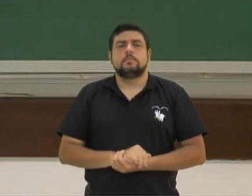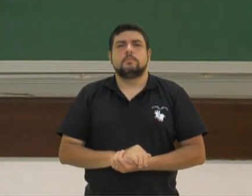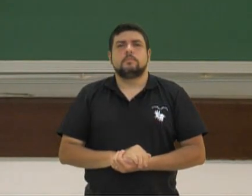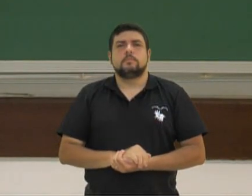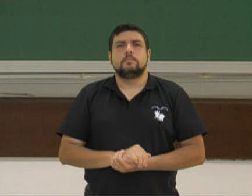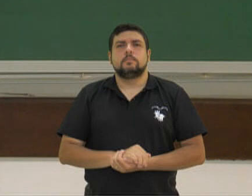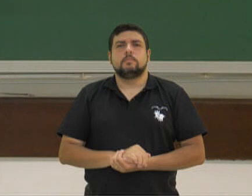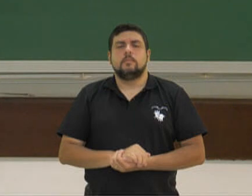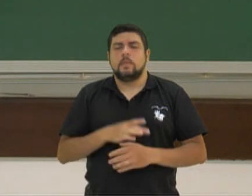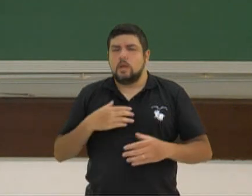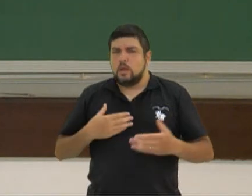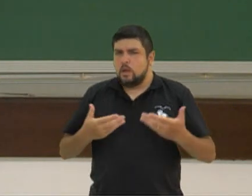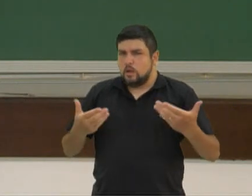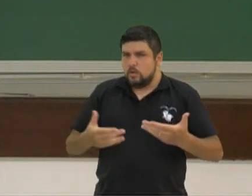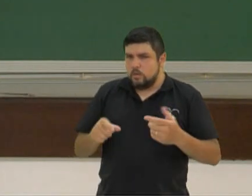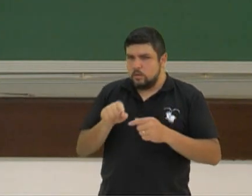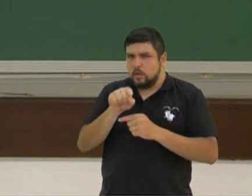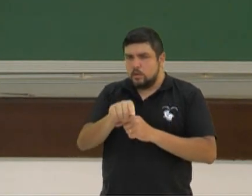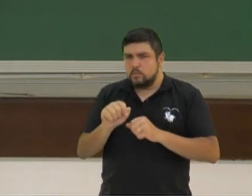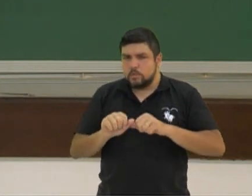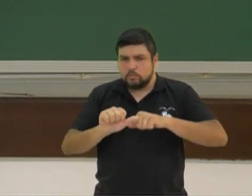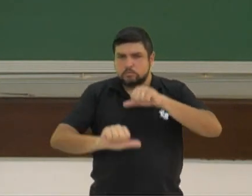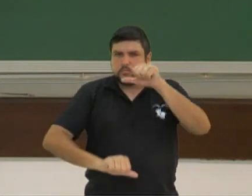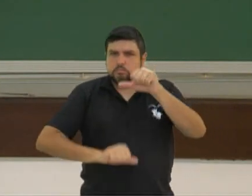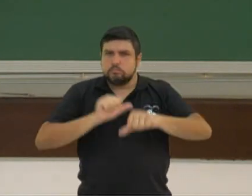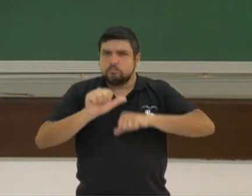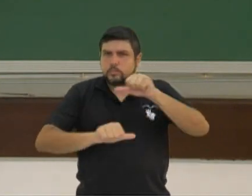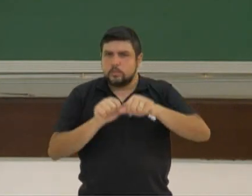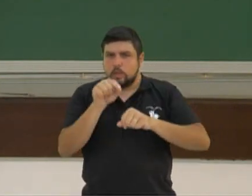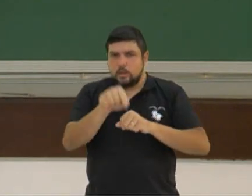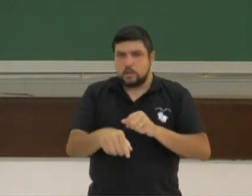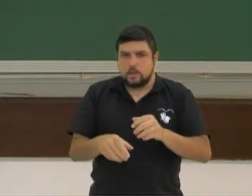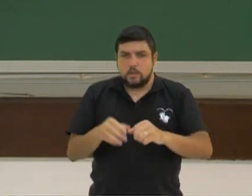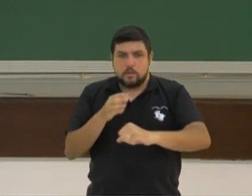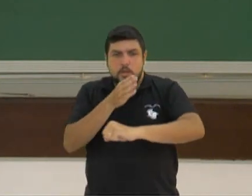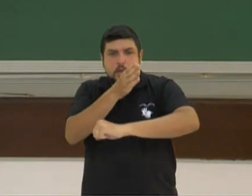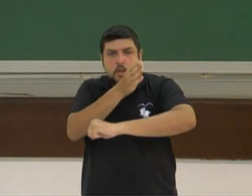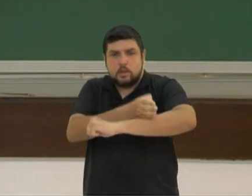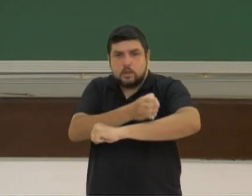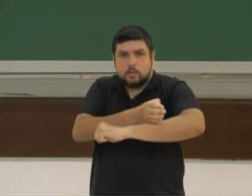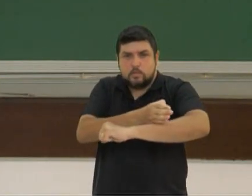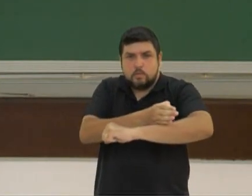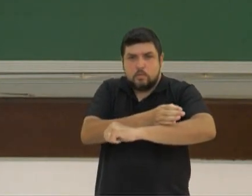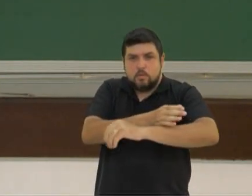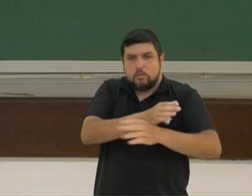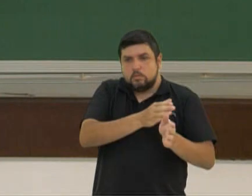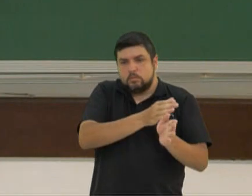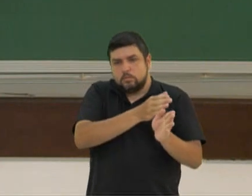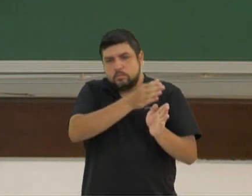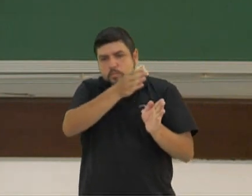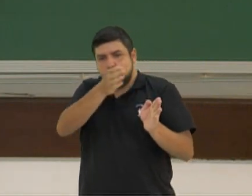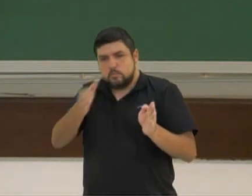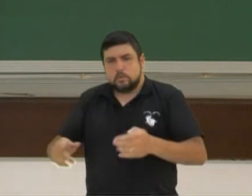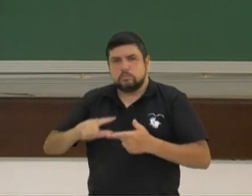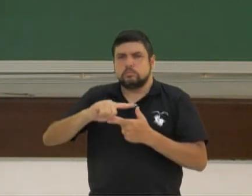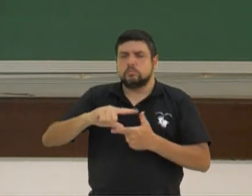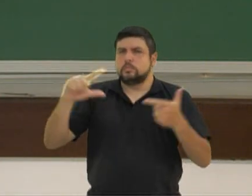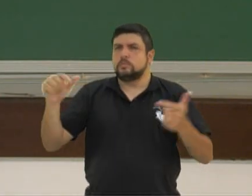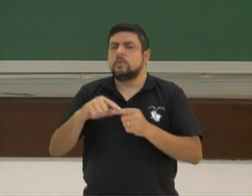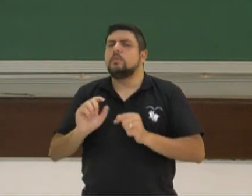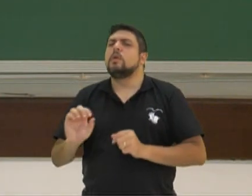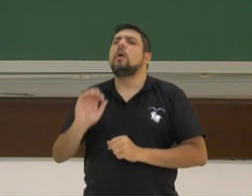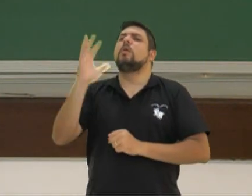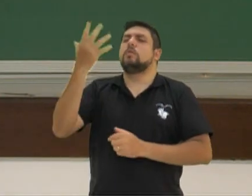em que a gente vai ter ali então essa transição, essa passagem da Idade Média para a Idade Moderna, nós vamos ver o seguinte